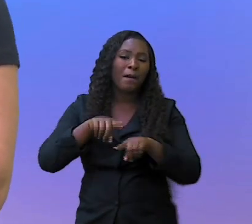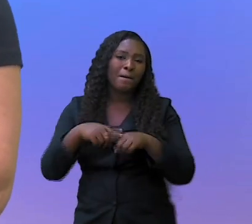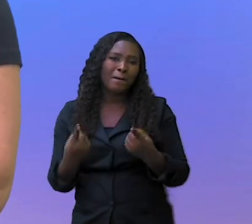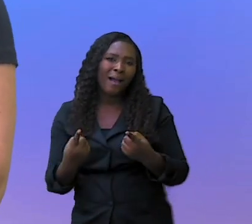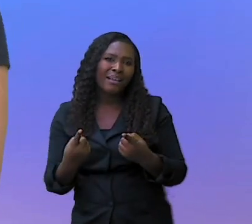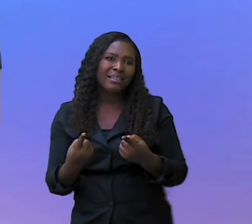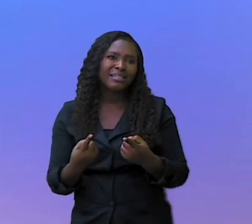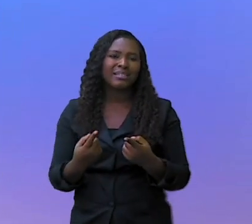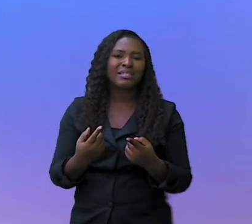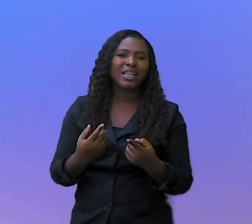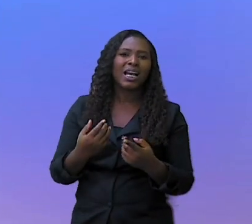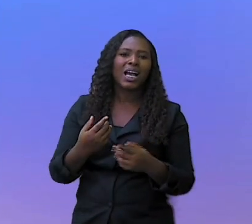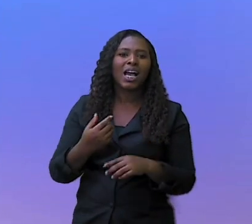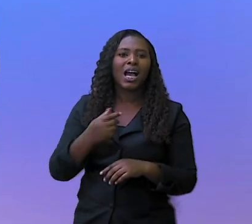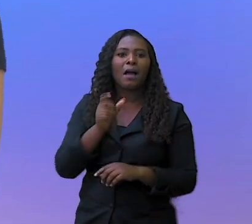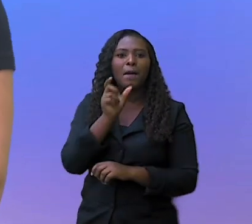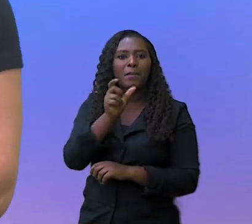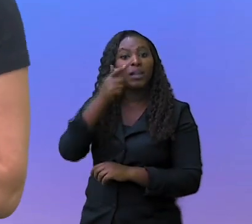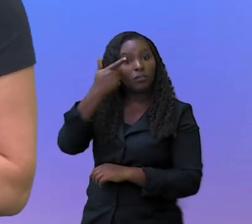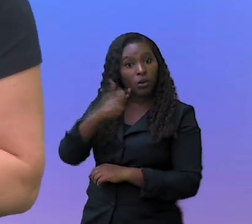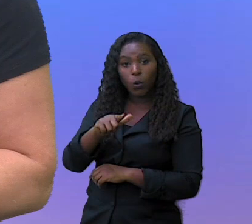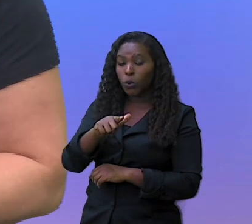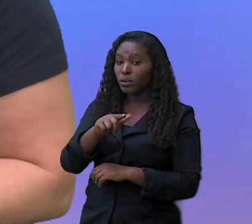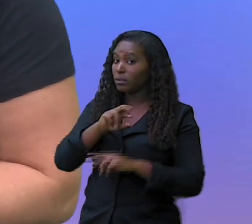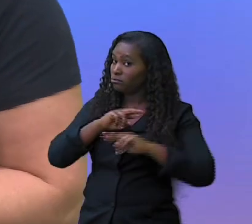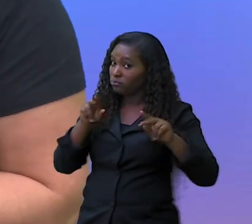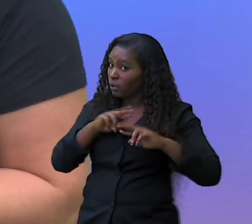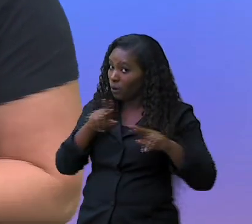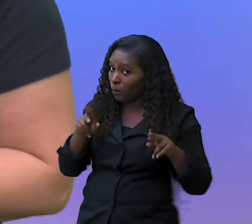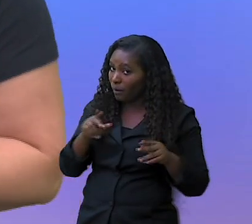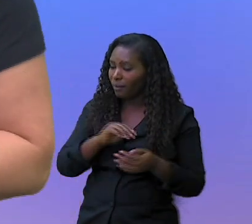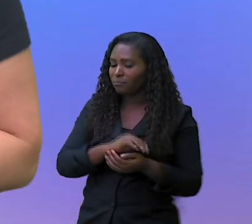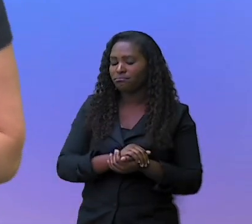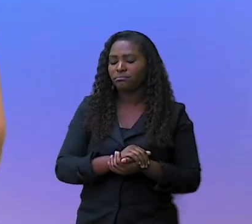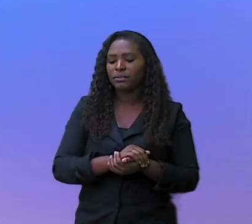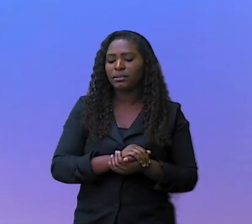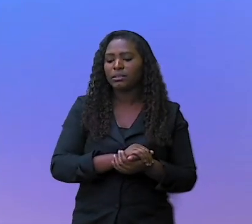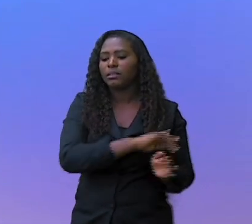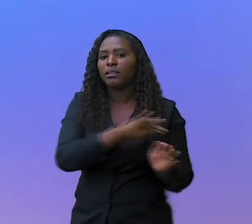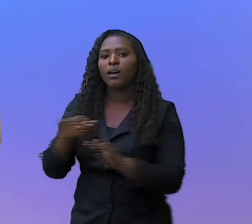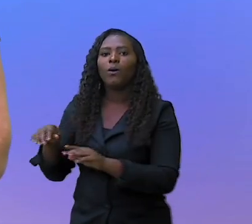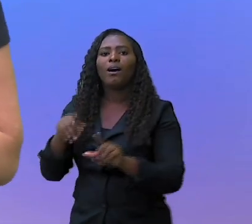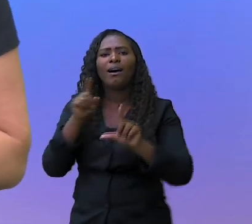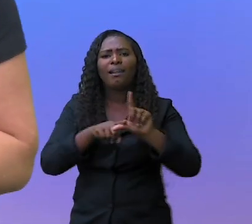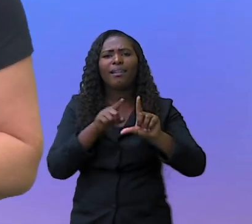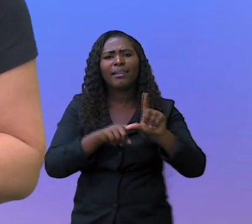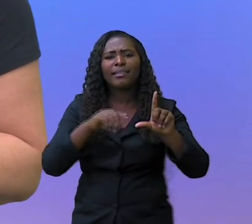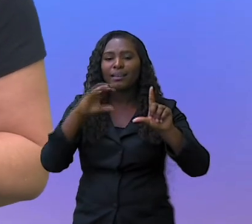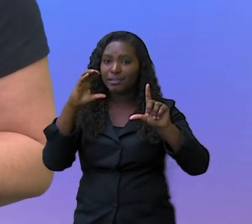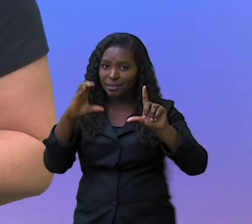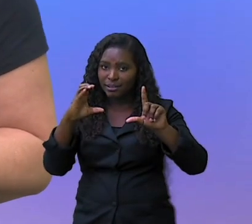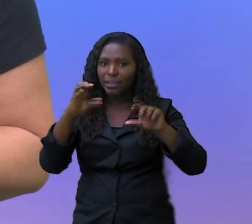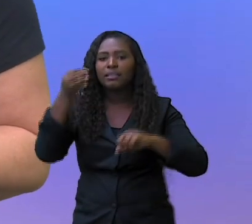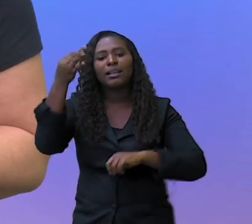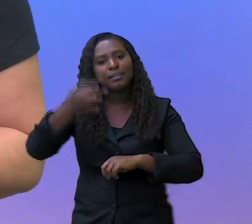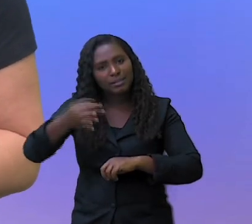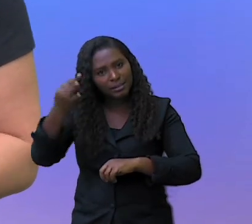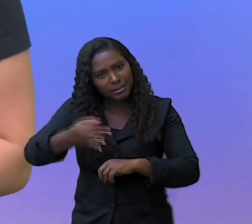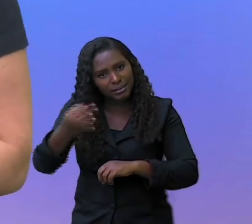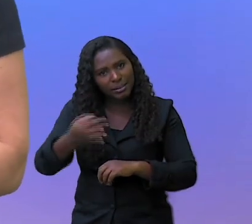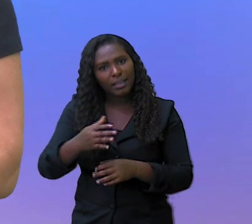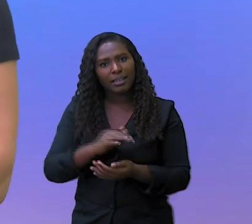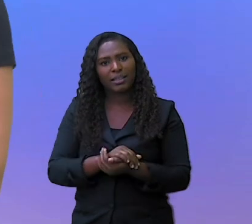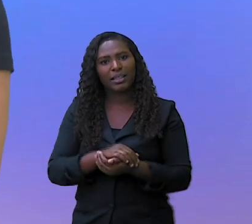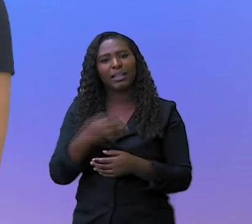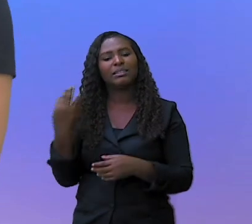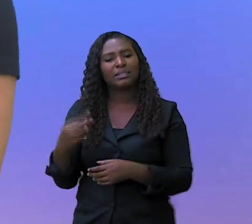também. Portanto, a letra que está correta é qual mesmo? Vamos ver? É a letra C, isso mesmo. Na letra